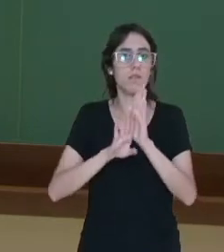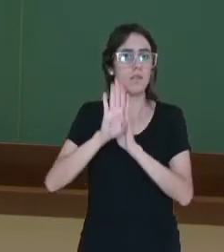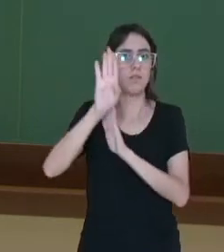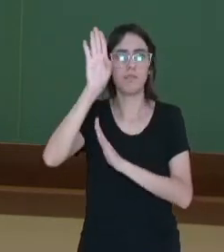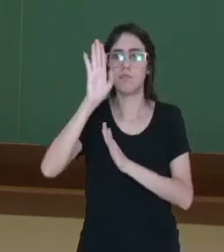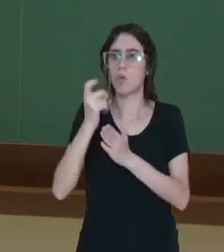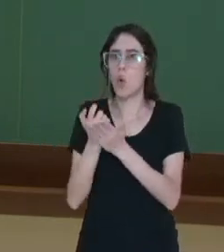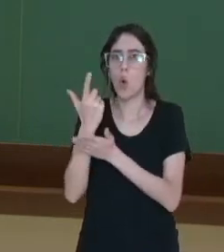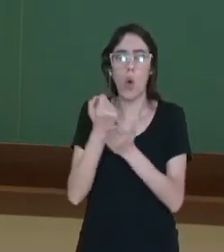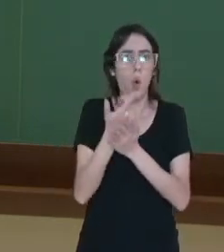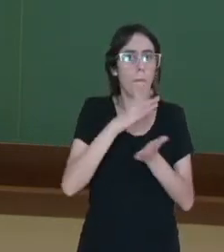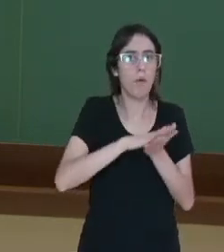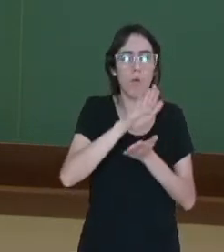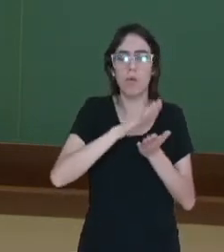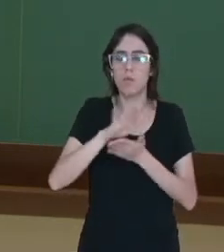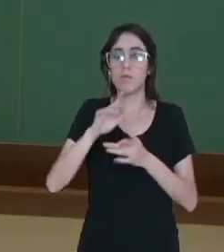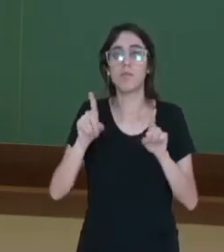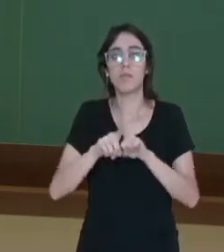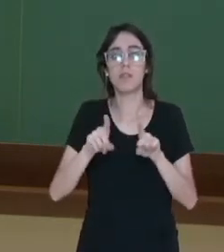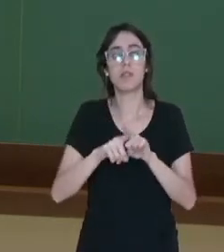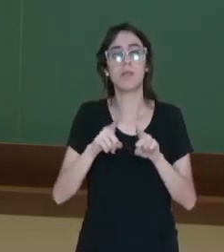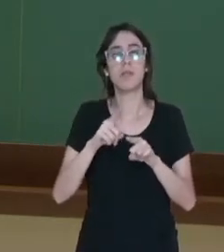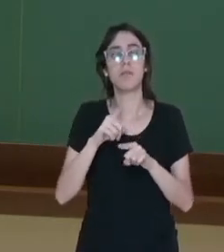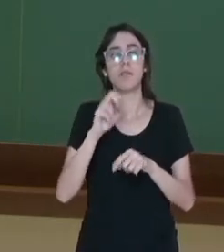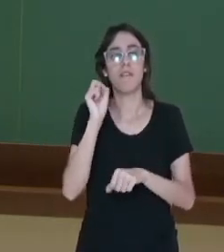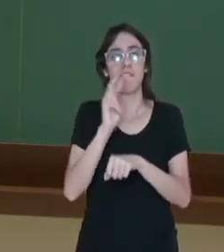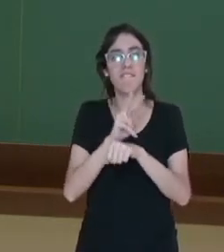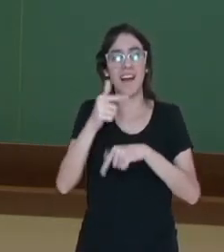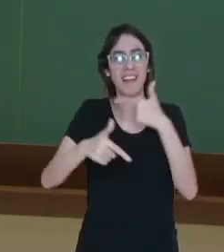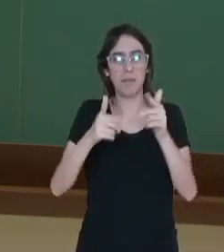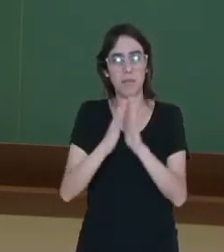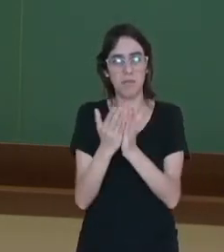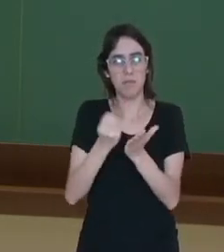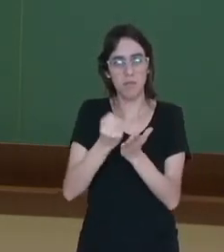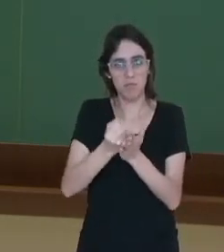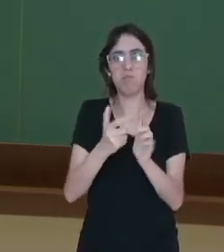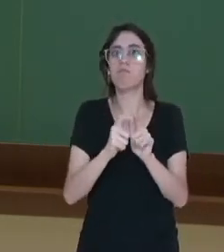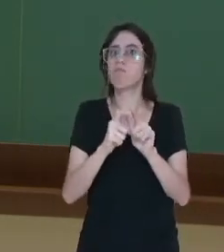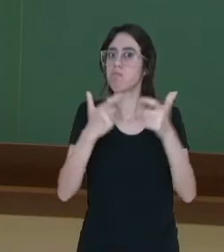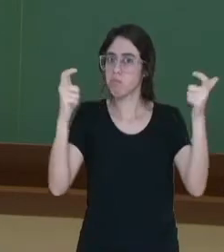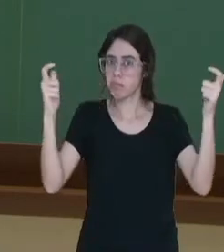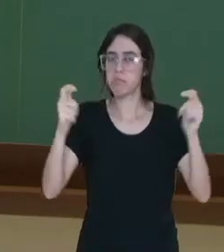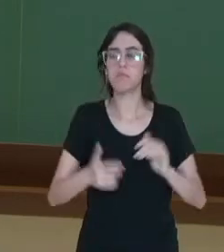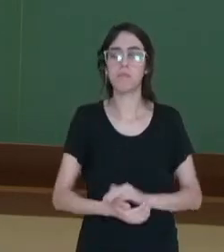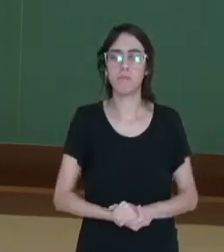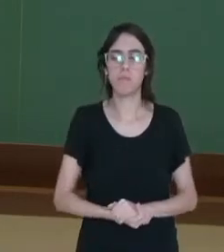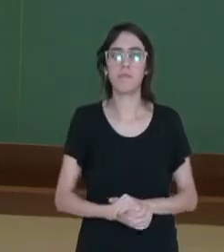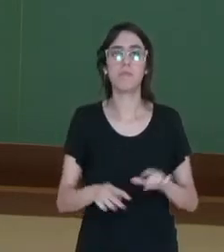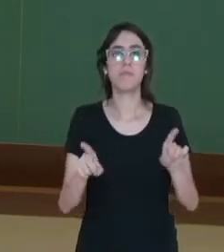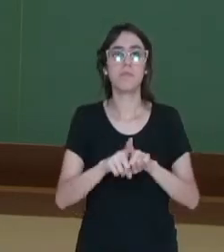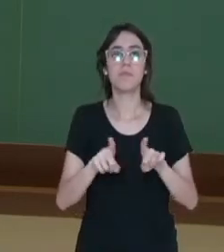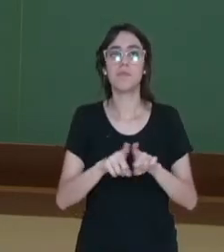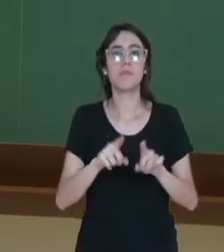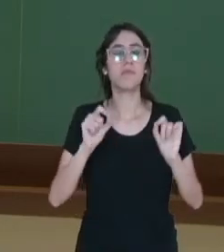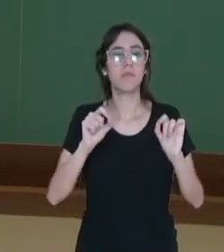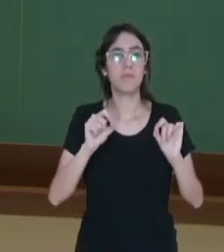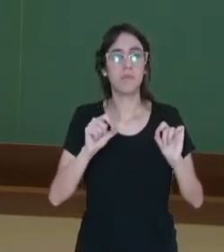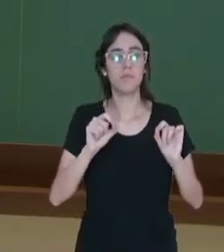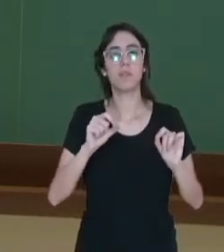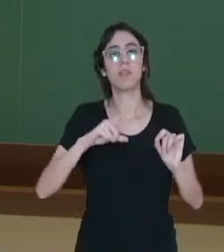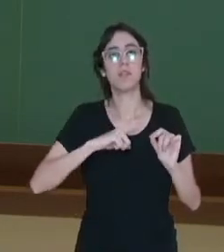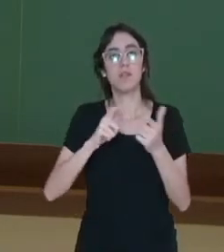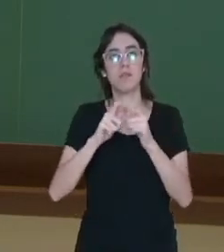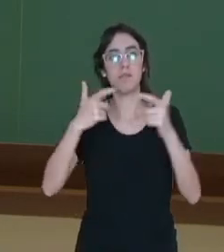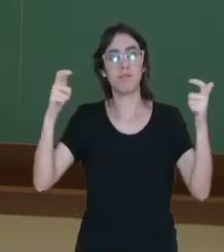aumento do emprego com carteira assinada no Brasil neste período, mesmo com a crise. Houve ainda a ampliação da rede dos